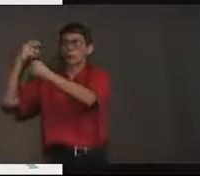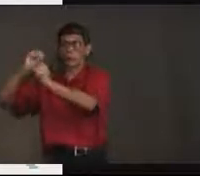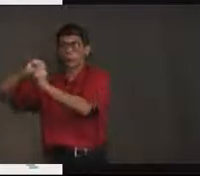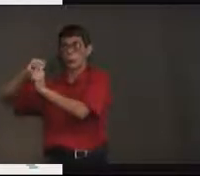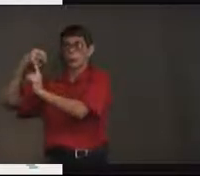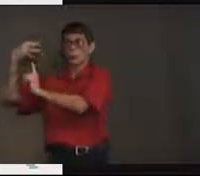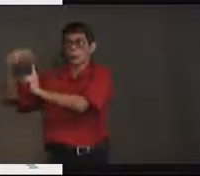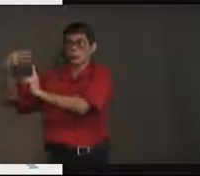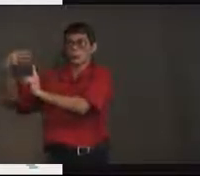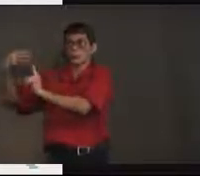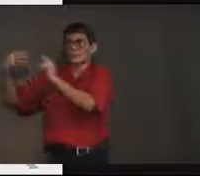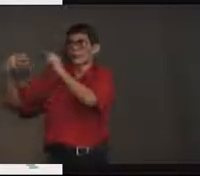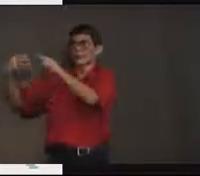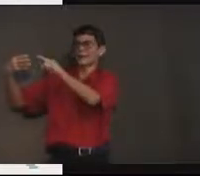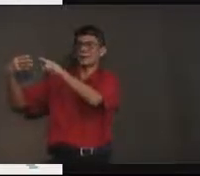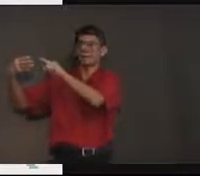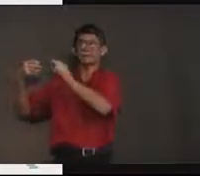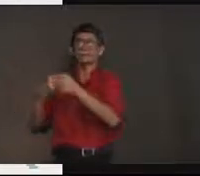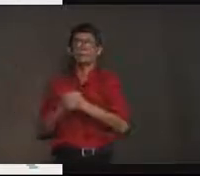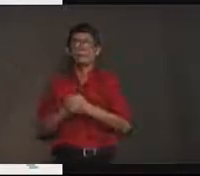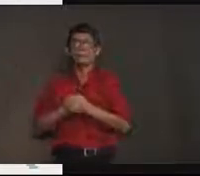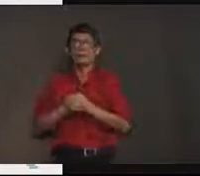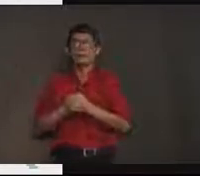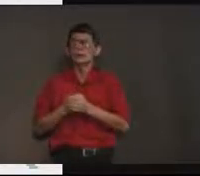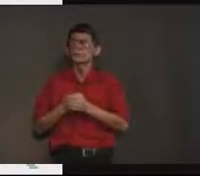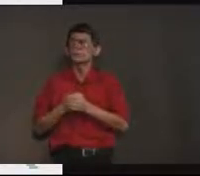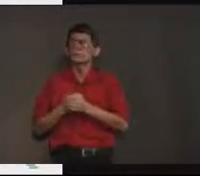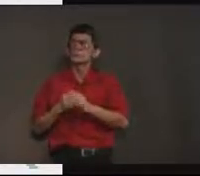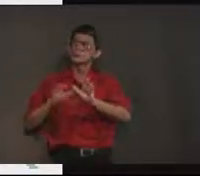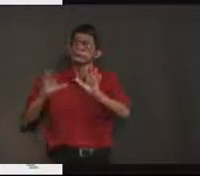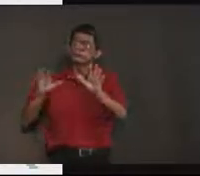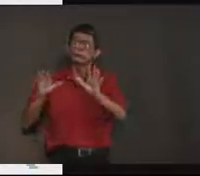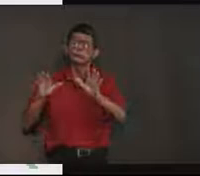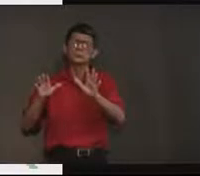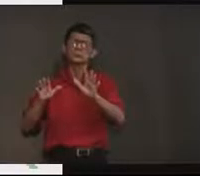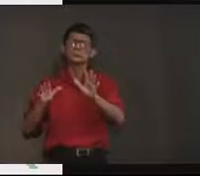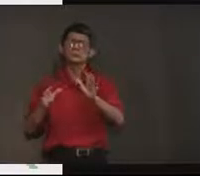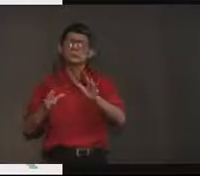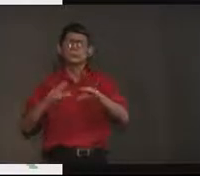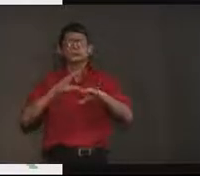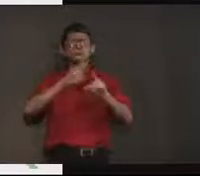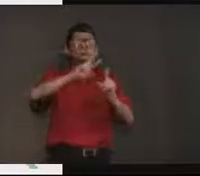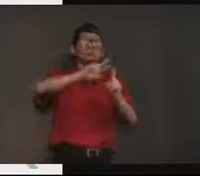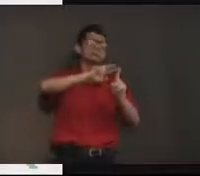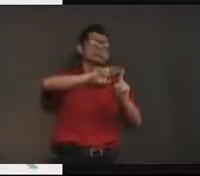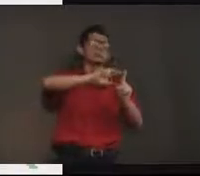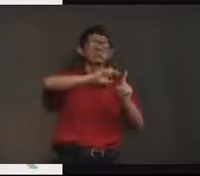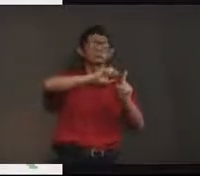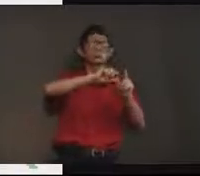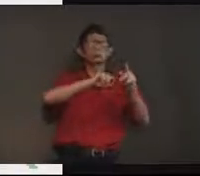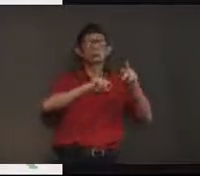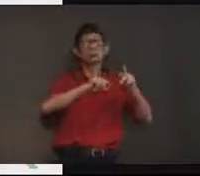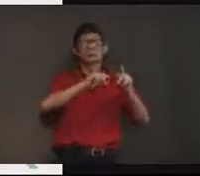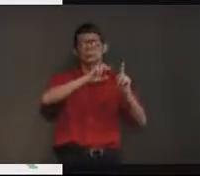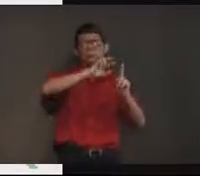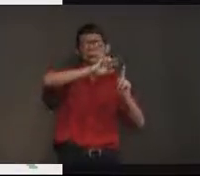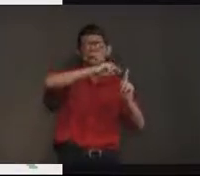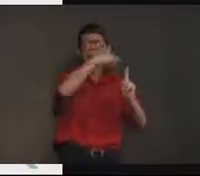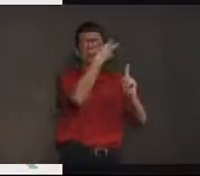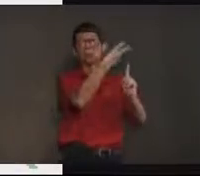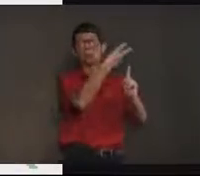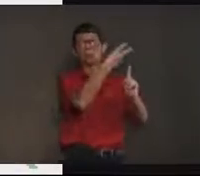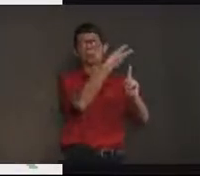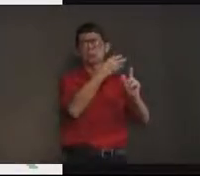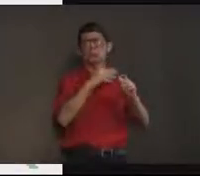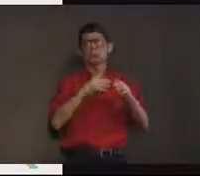linear do meio mas você pode matemática para gente tanto faz cubo P com P num certo